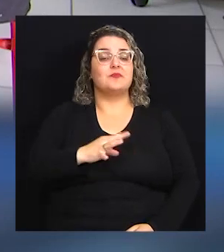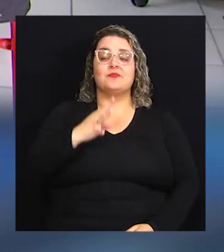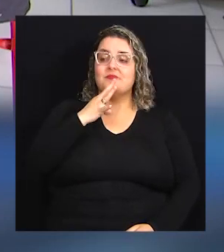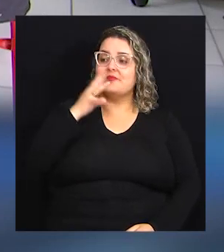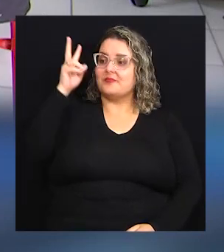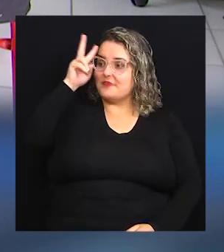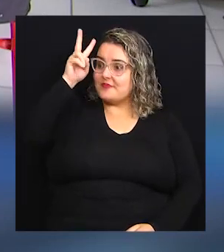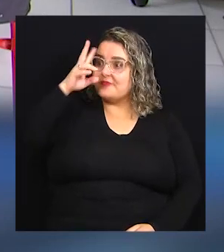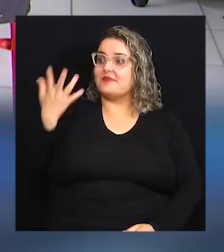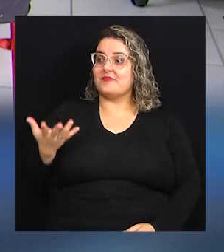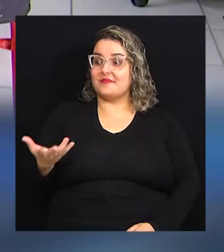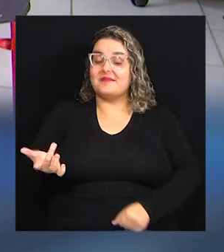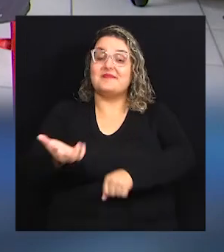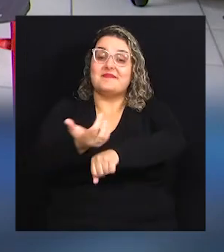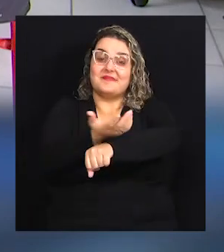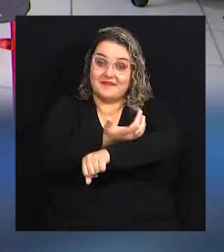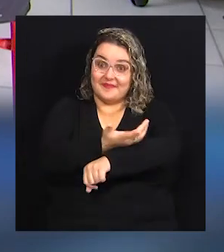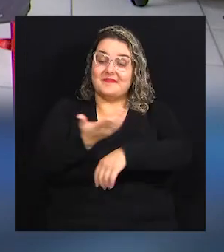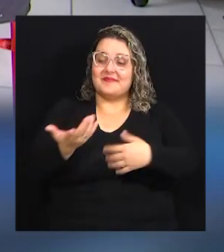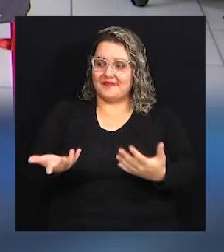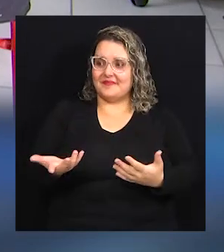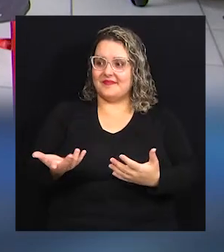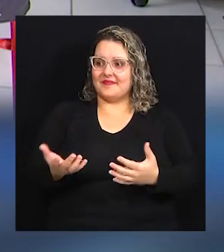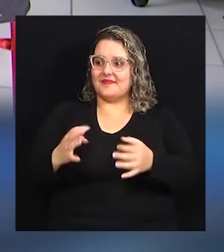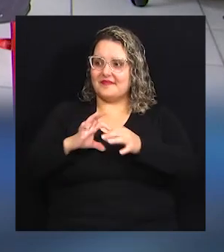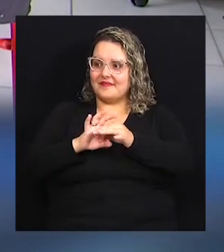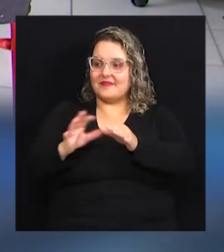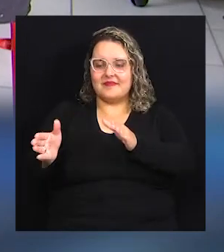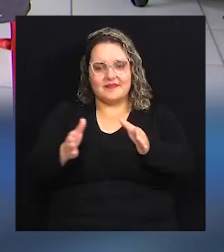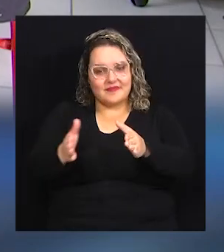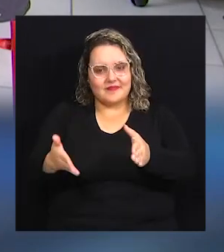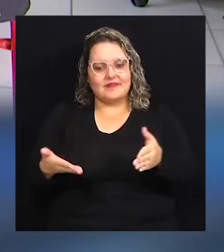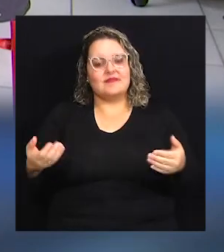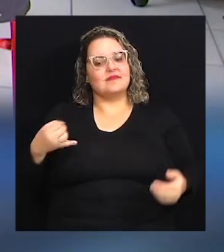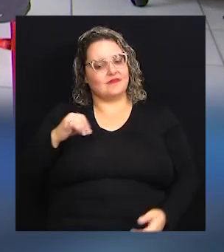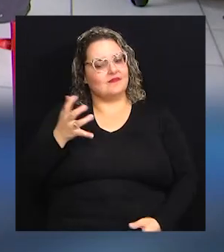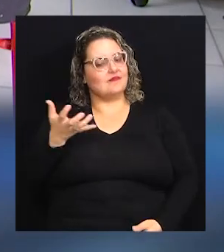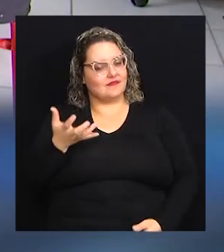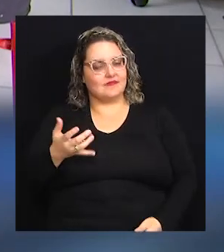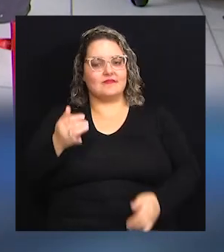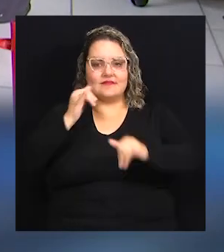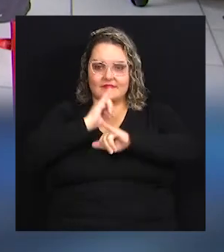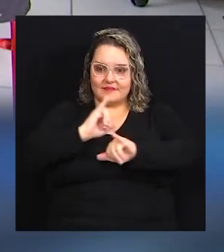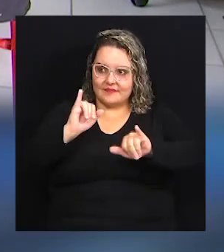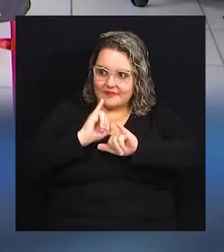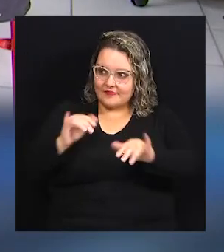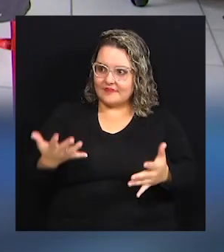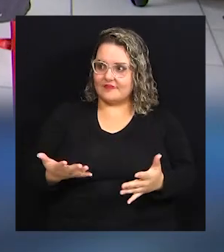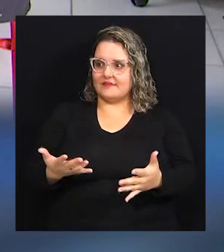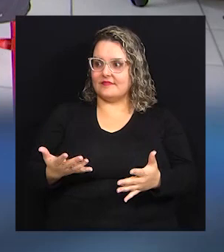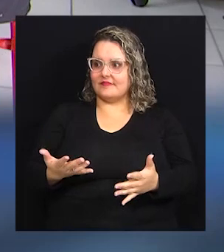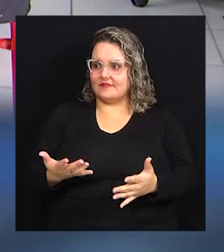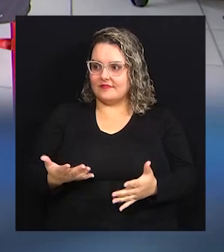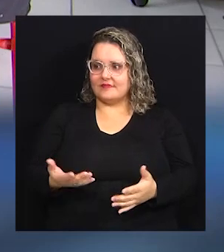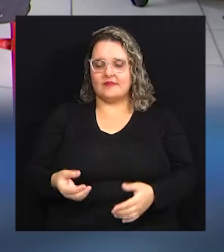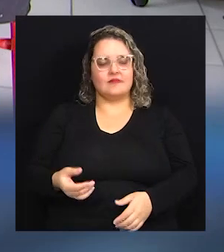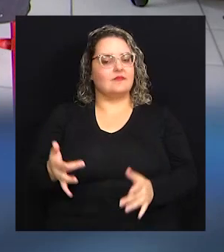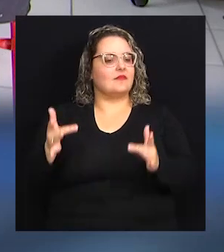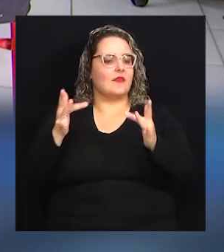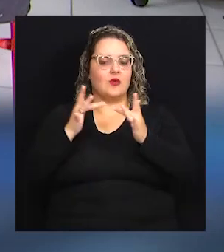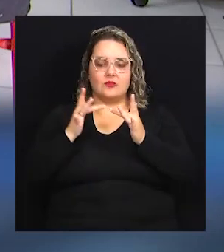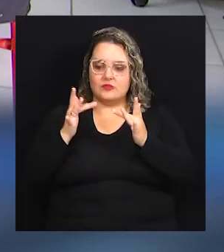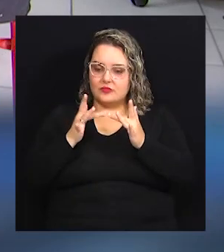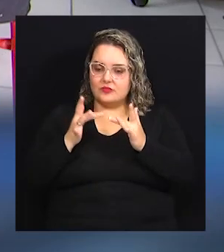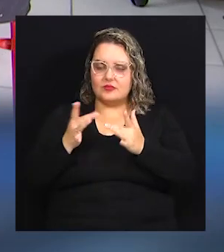conhecer a história, foi emocionante. Eu deixo esse momento agora, se você quiser deixar um recado,